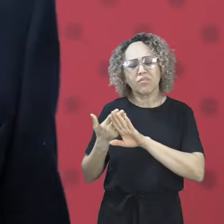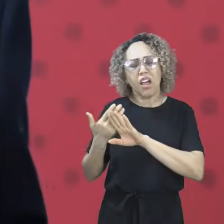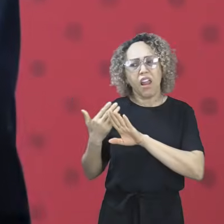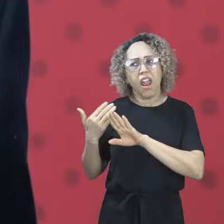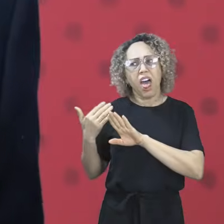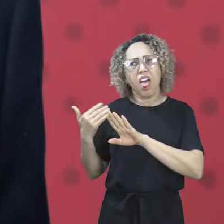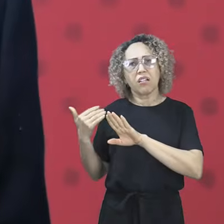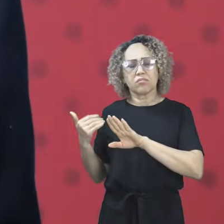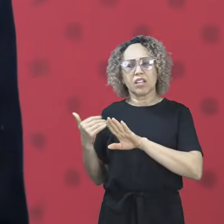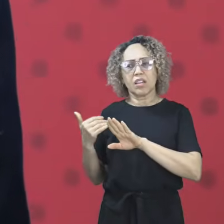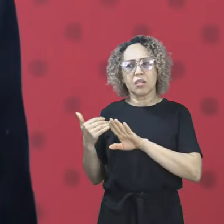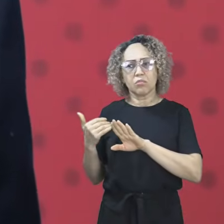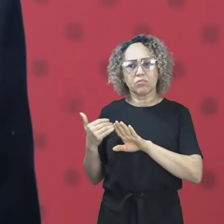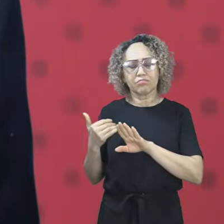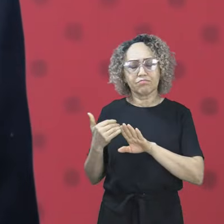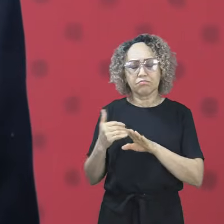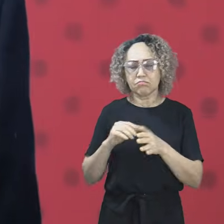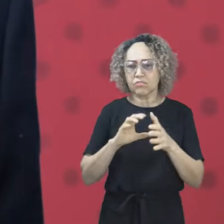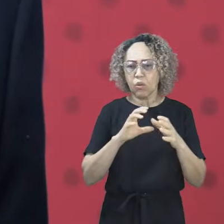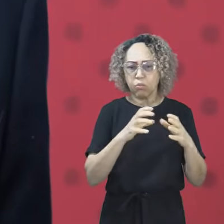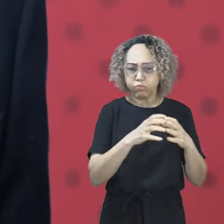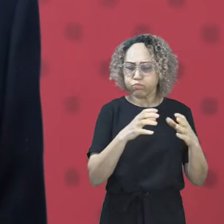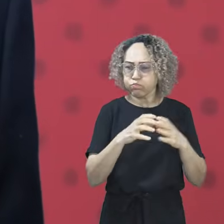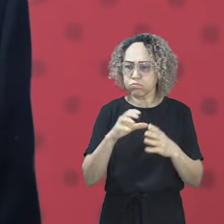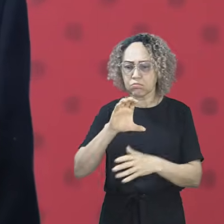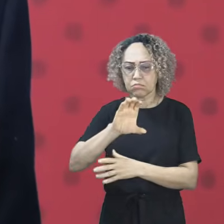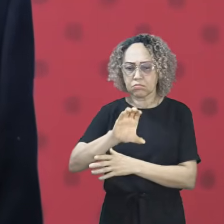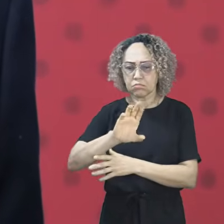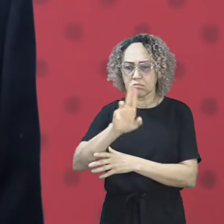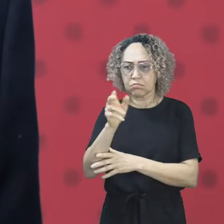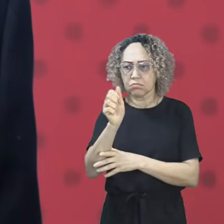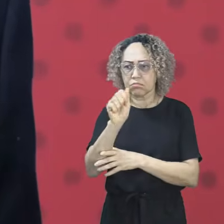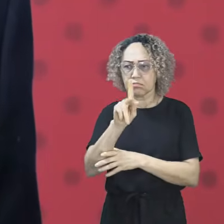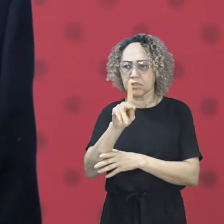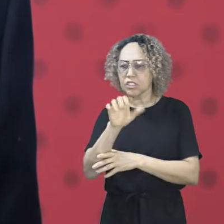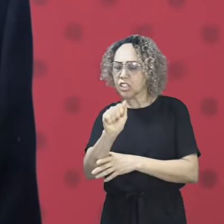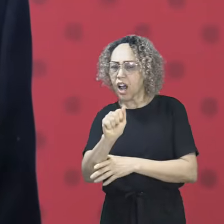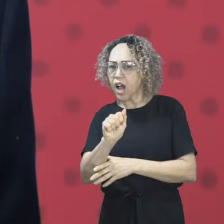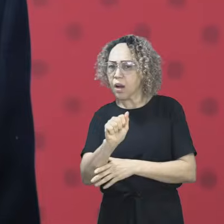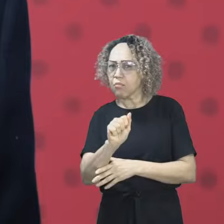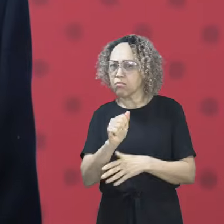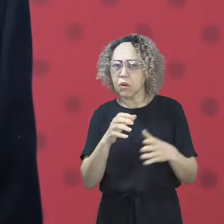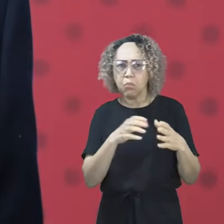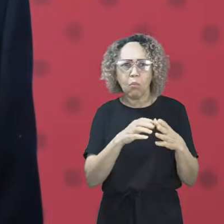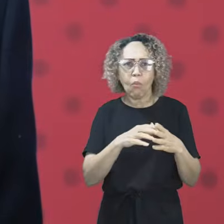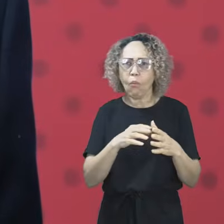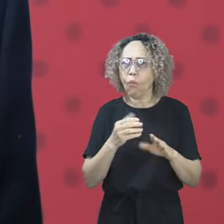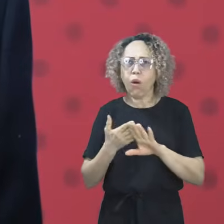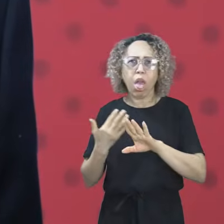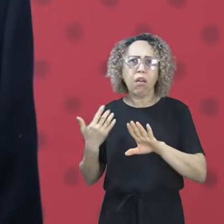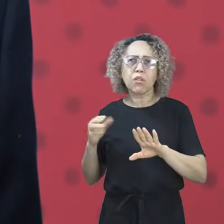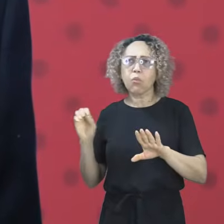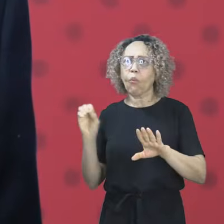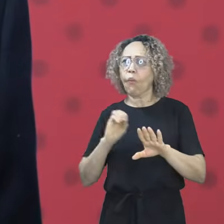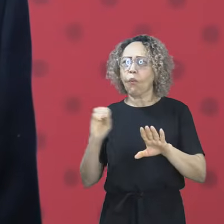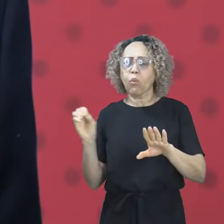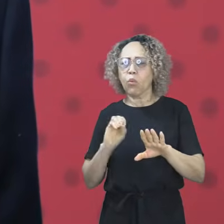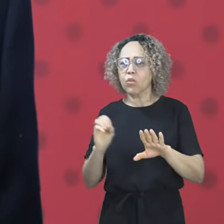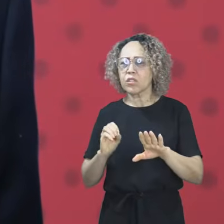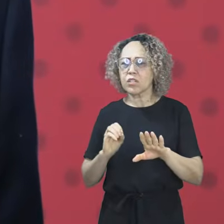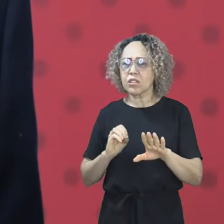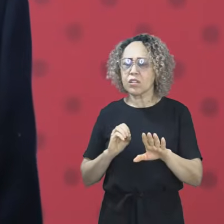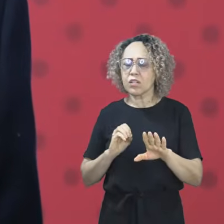chapa conseguia ter a maioria absoluta dos votos. Geralmente, a